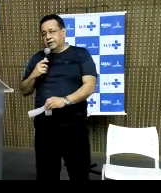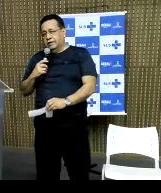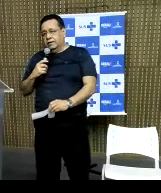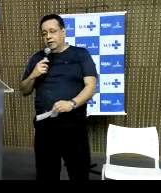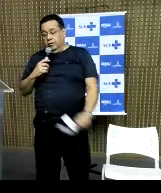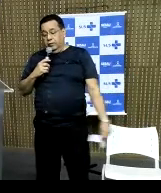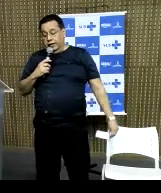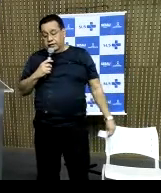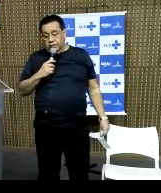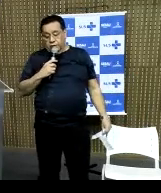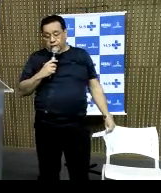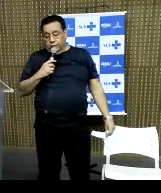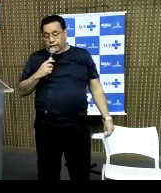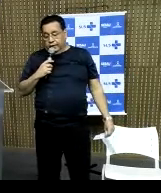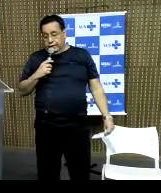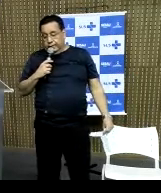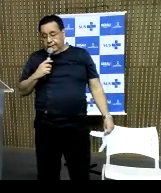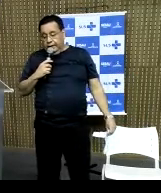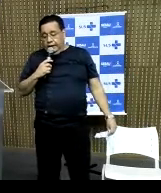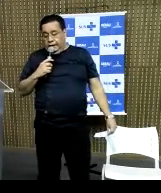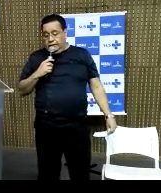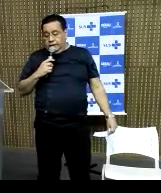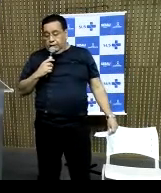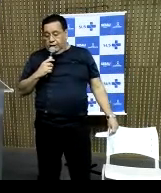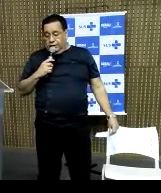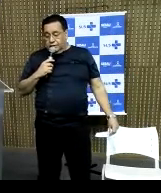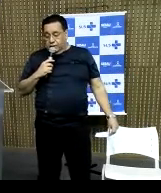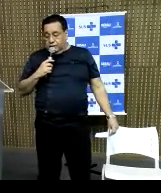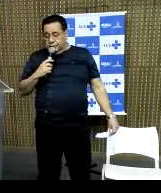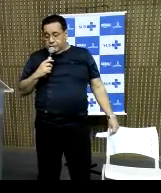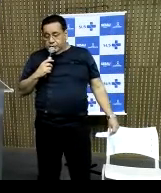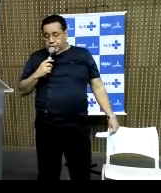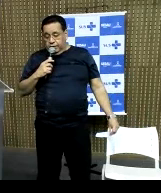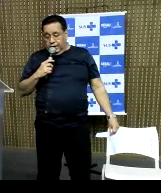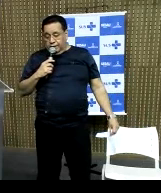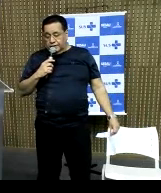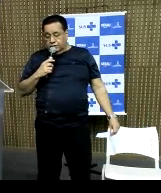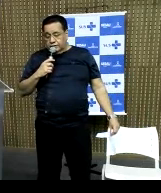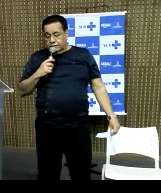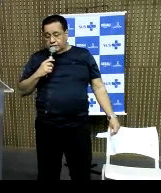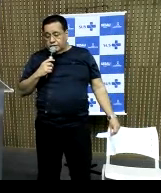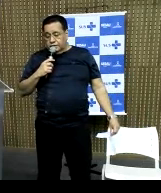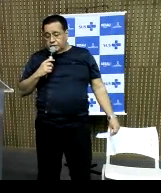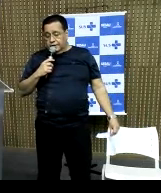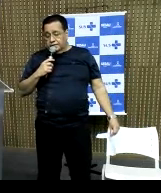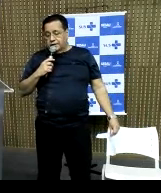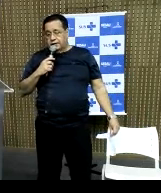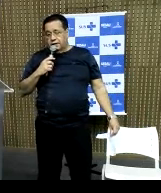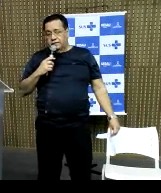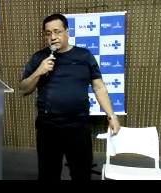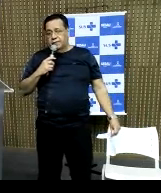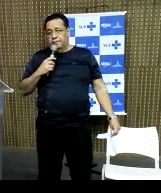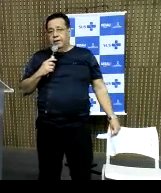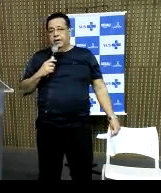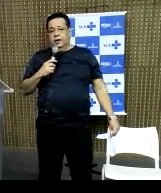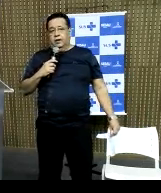aconteceu aqui. Por trás de uma boa equipe de trabalho está um espírito de união, capaz de alcançar os resultados mais